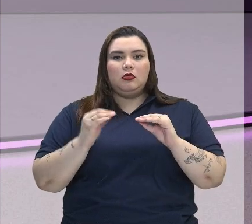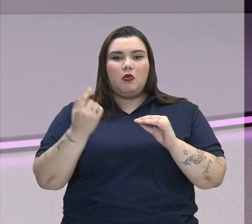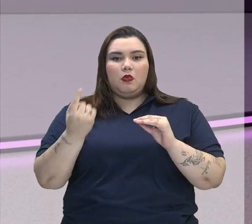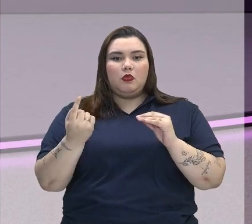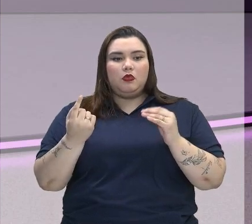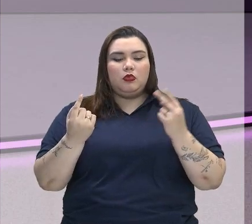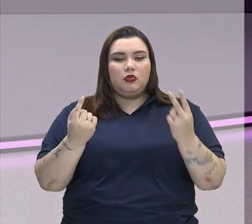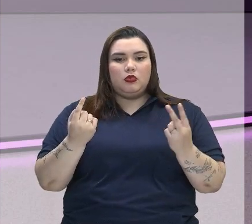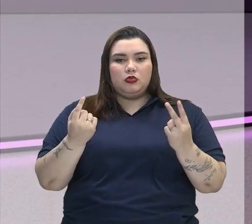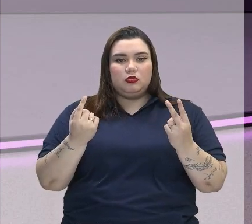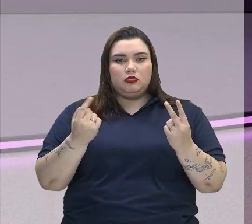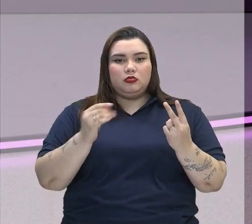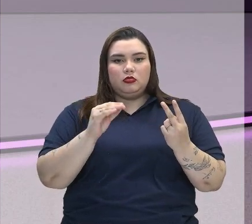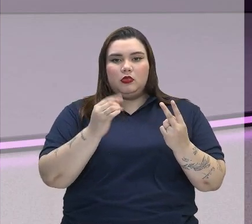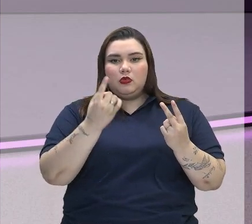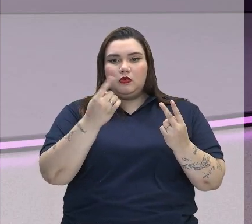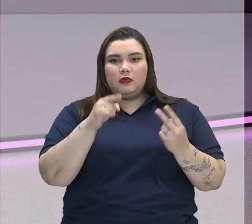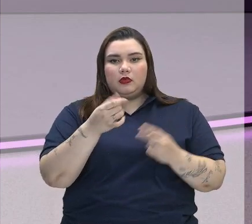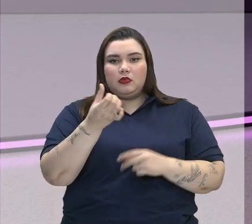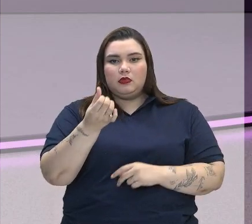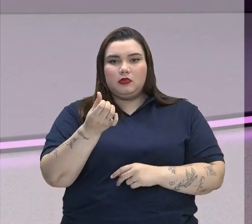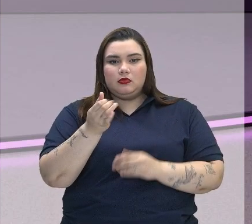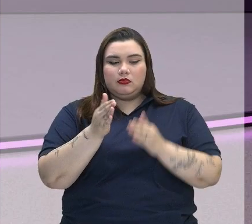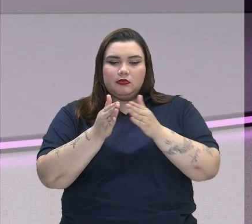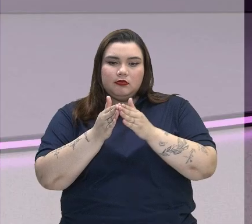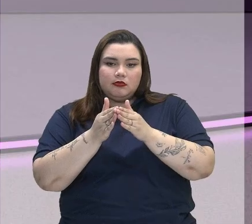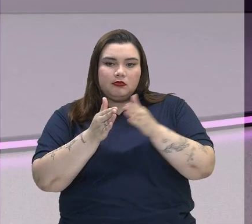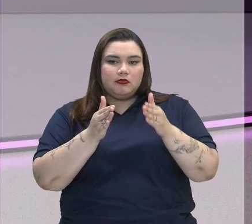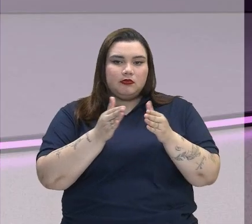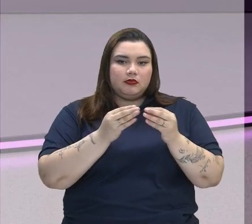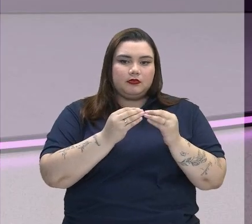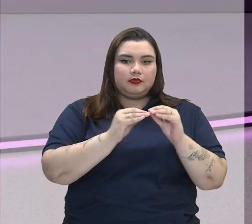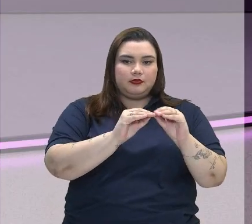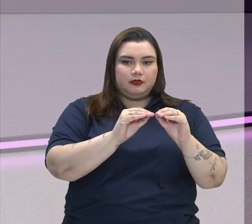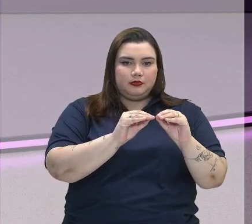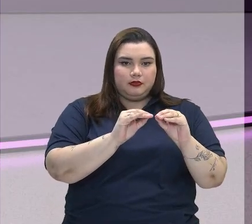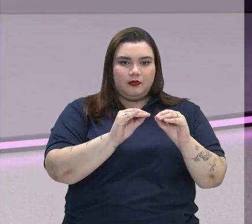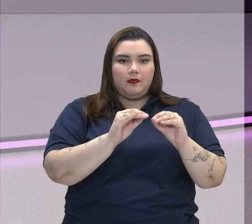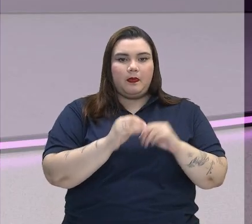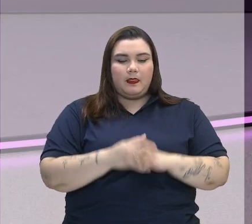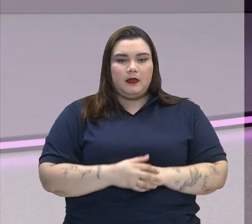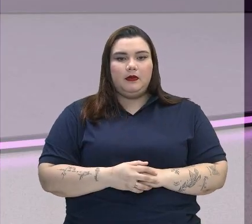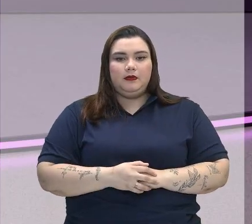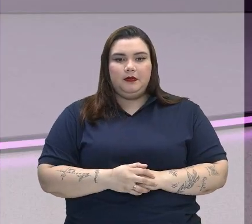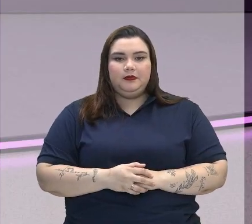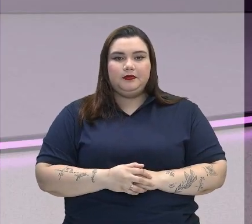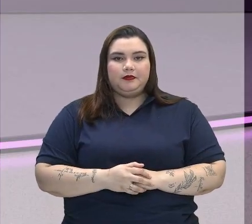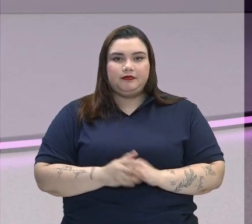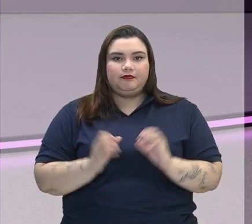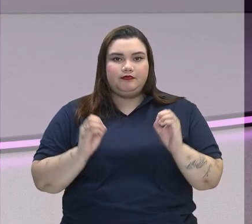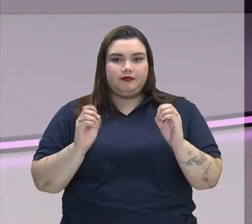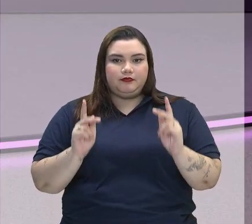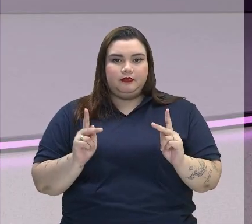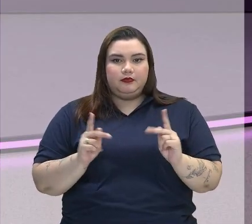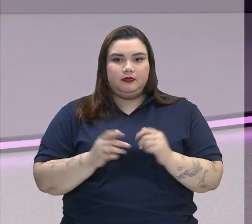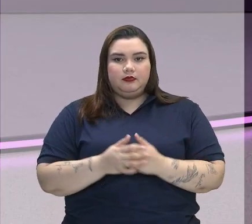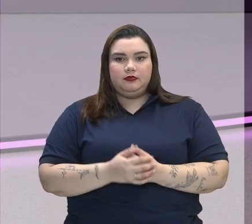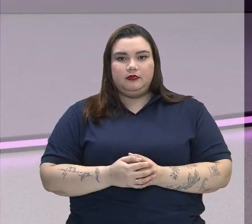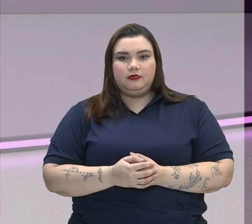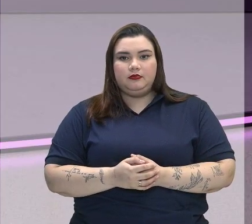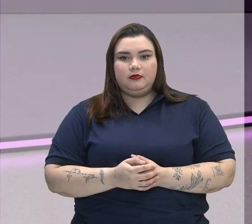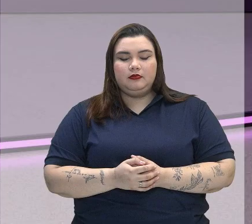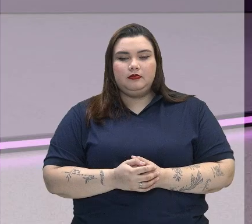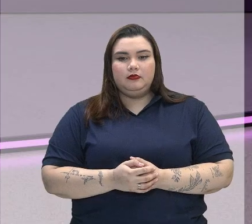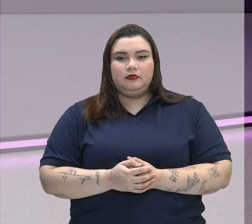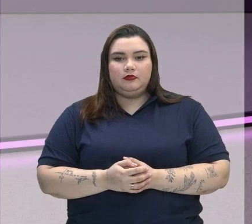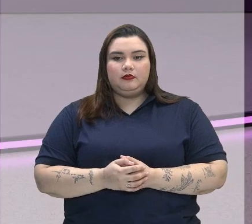2. 1,6 está um pouquinho depois da metade, então você colocaria um pouquinho depois da metade, entre o 1 e o 2, tá certo?